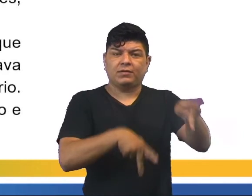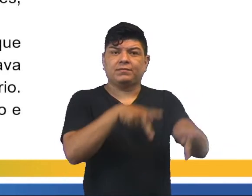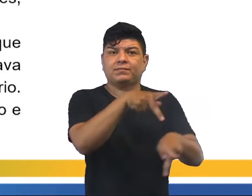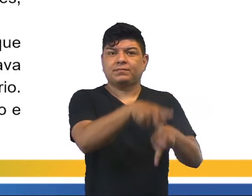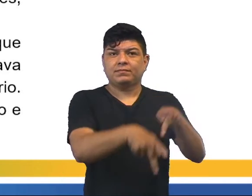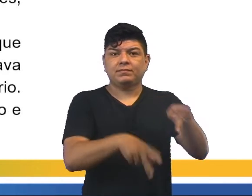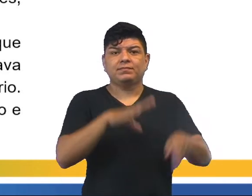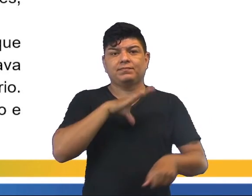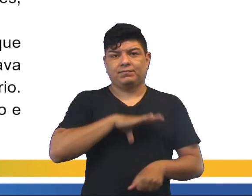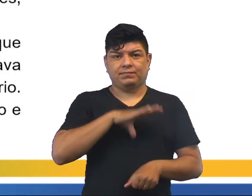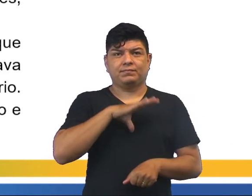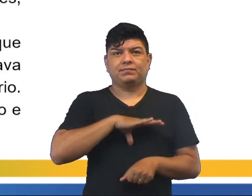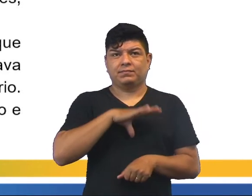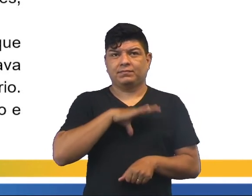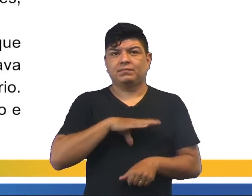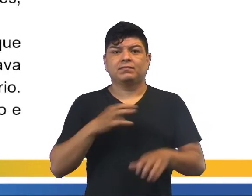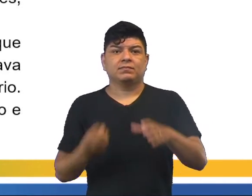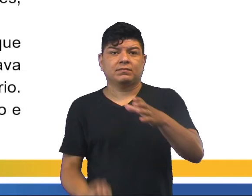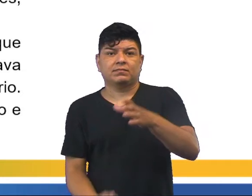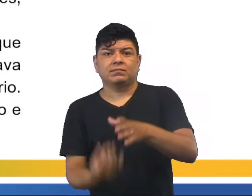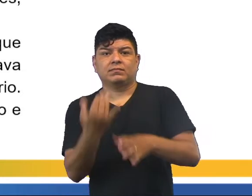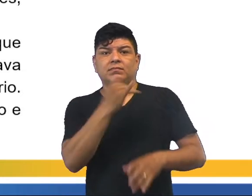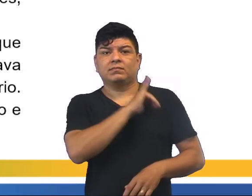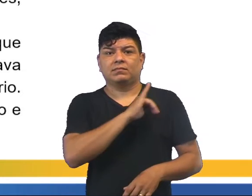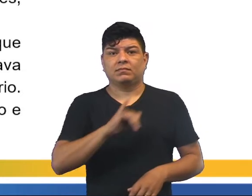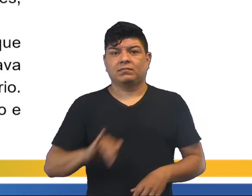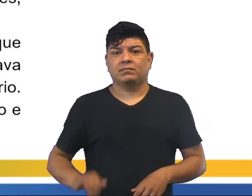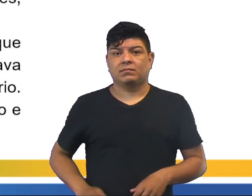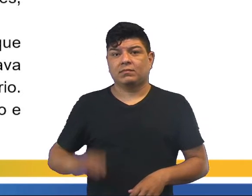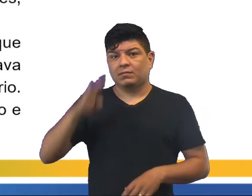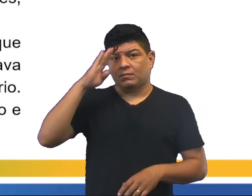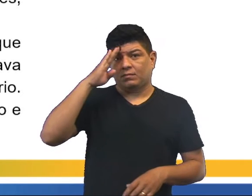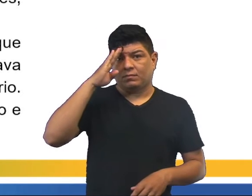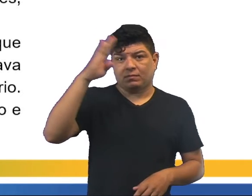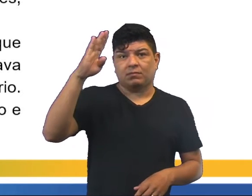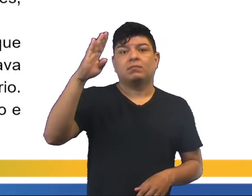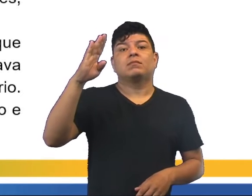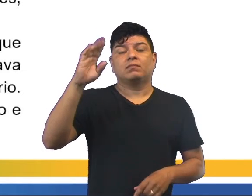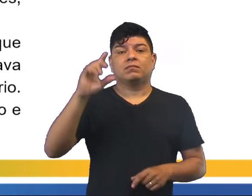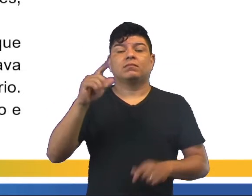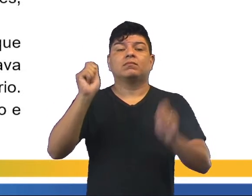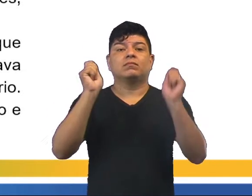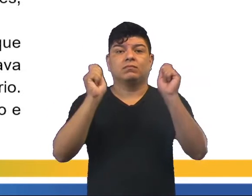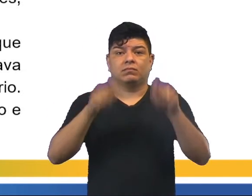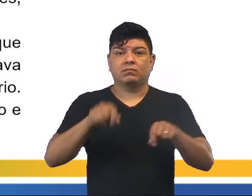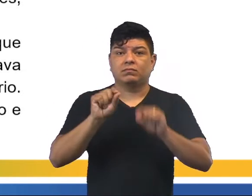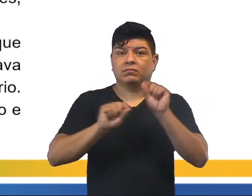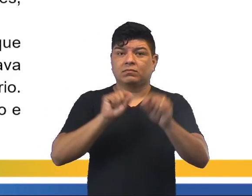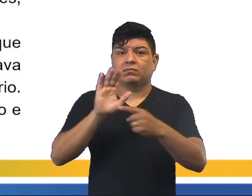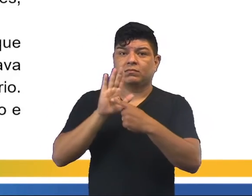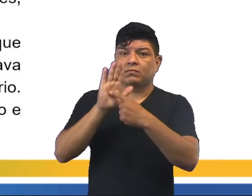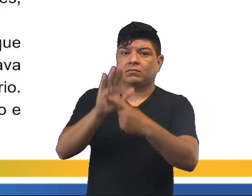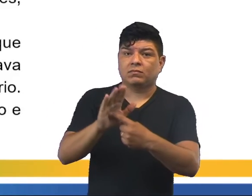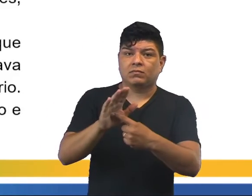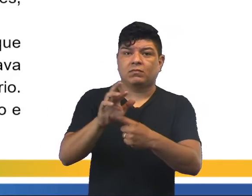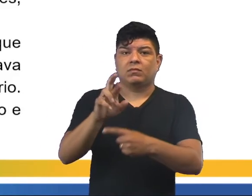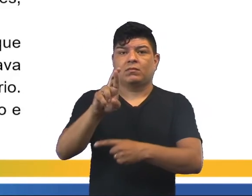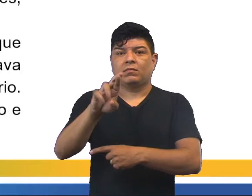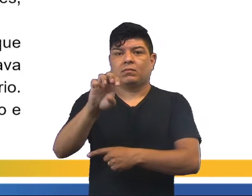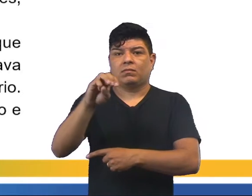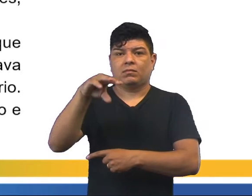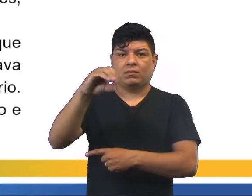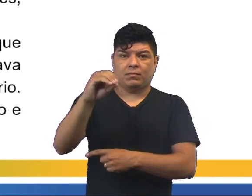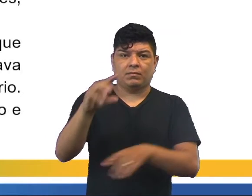e da cidade, que deu origem ao império. E entre as principais mitos romanos, podemos destacar o do Rômulo Remo e o